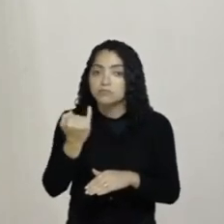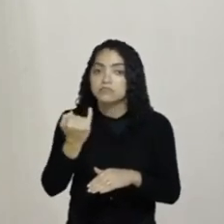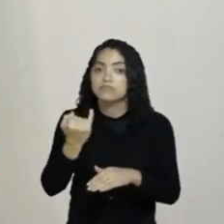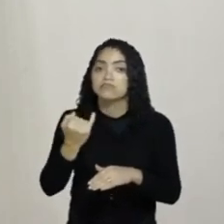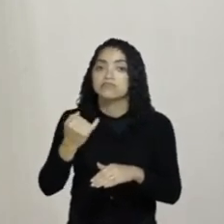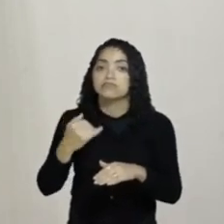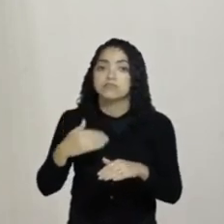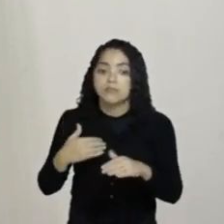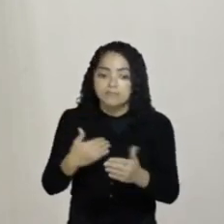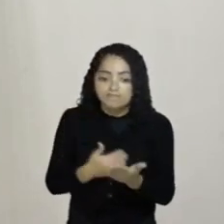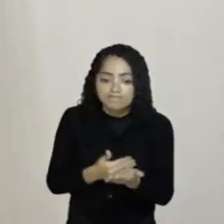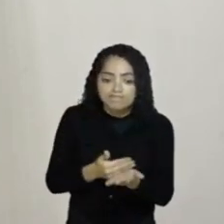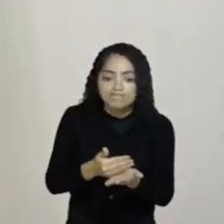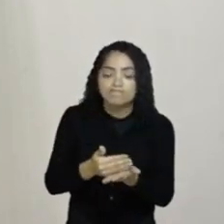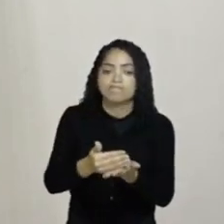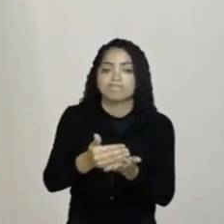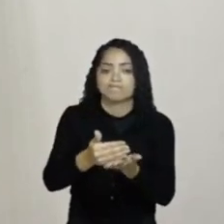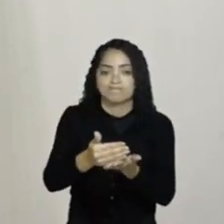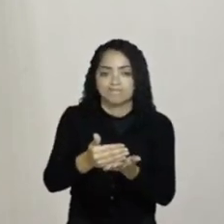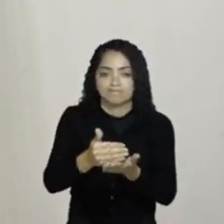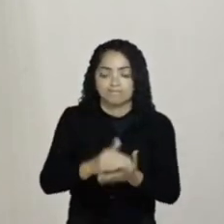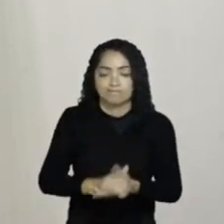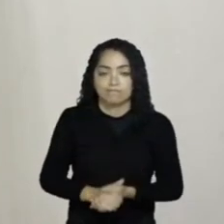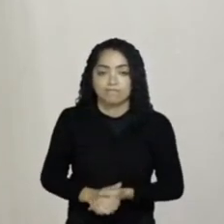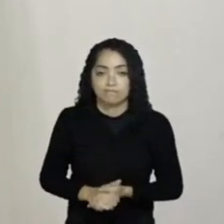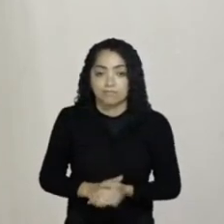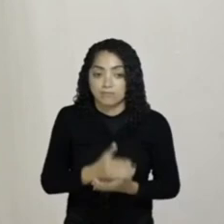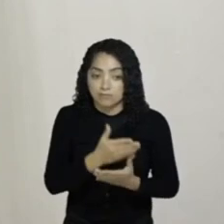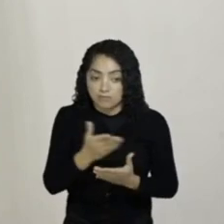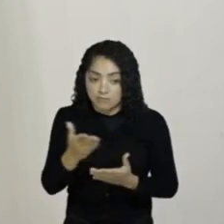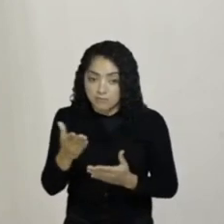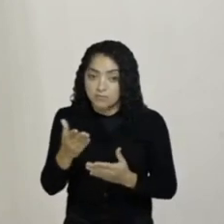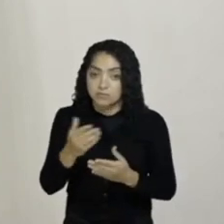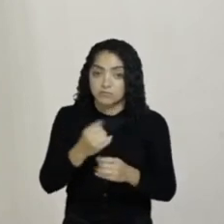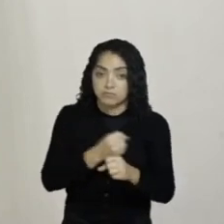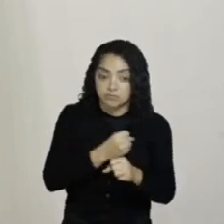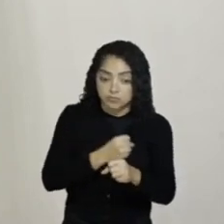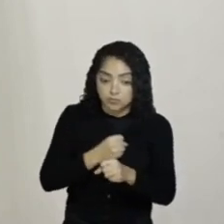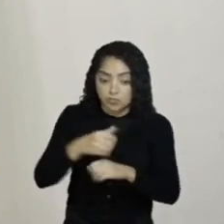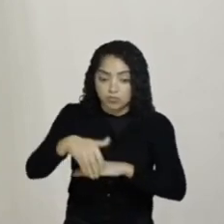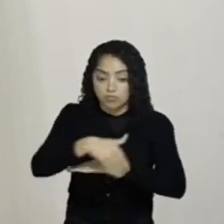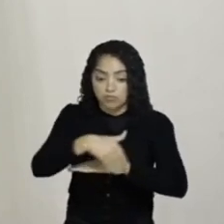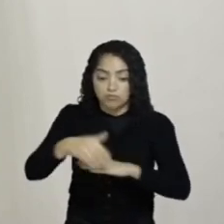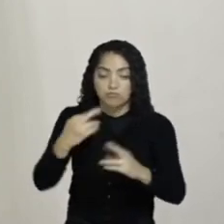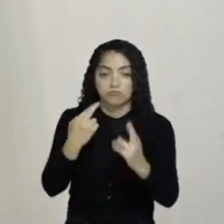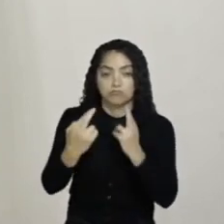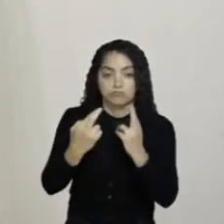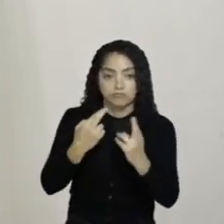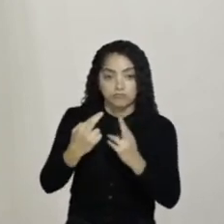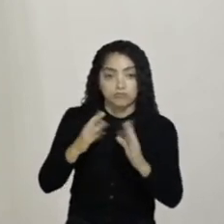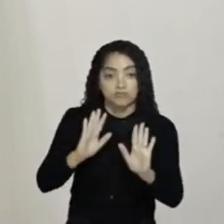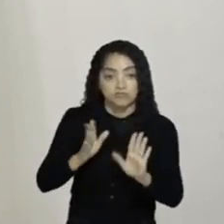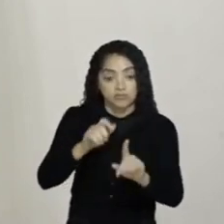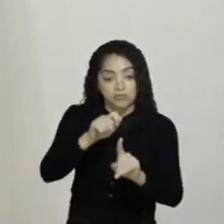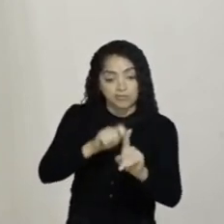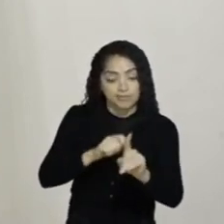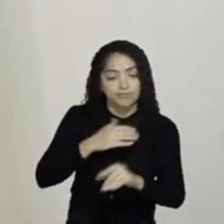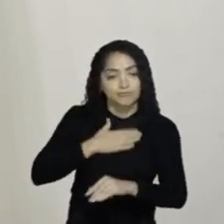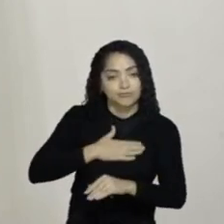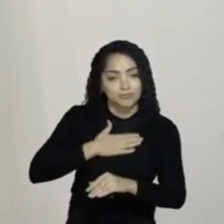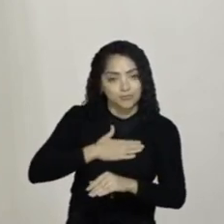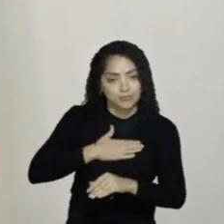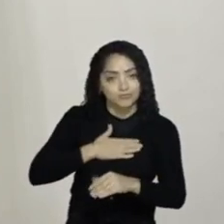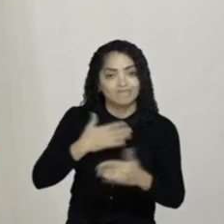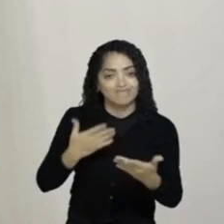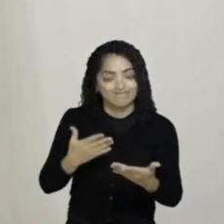para iniciar essas obras de rodovias Porque nós já estamos no mês de agosto a situação